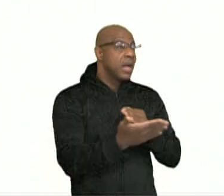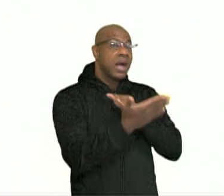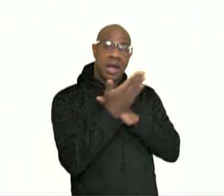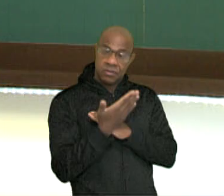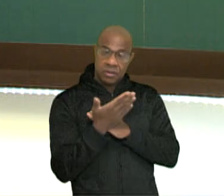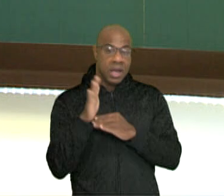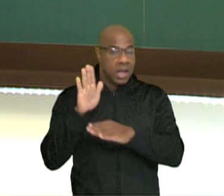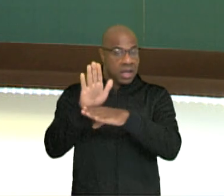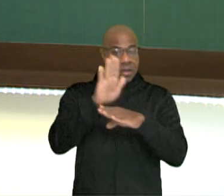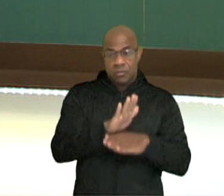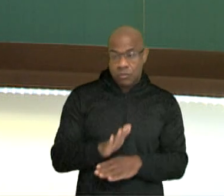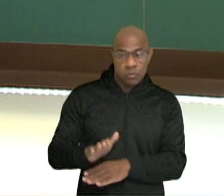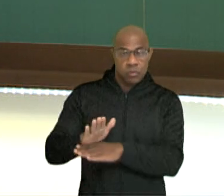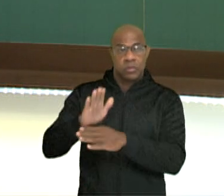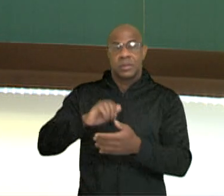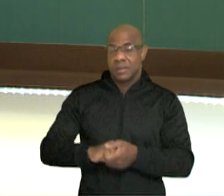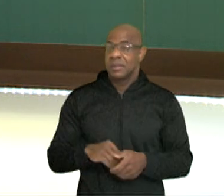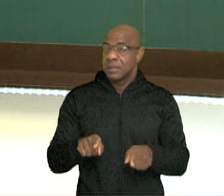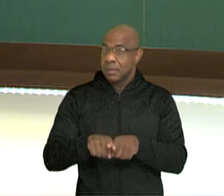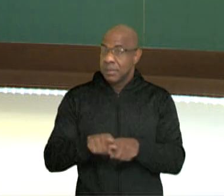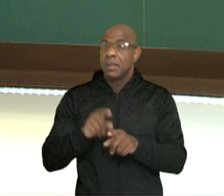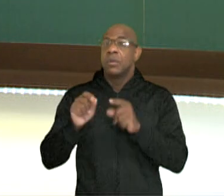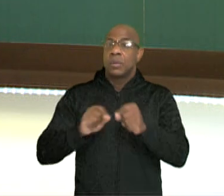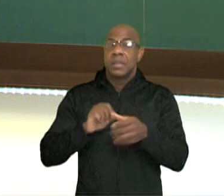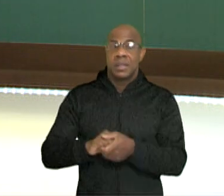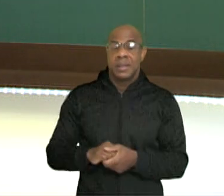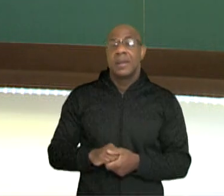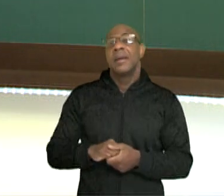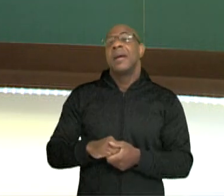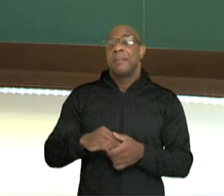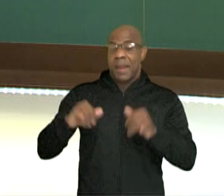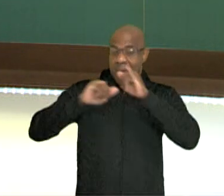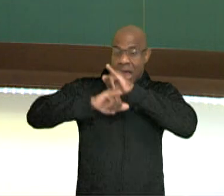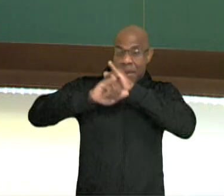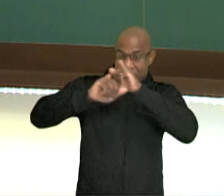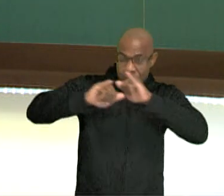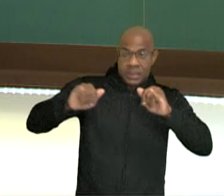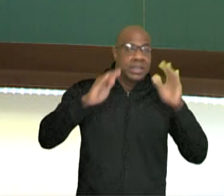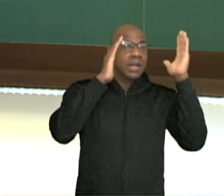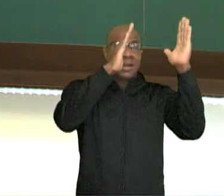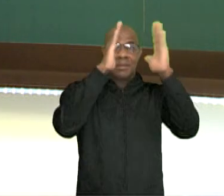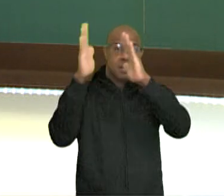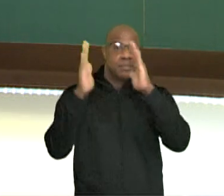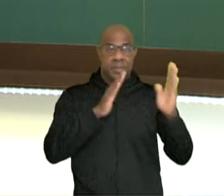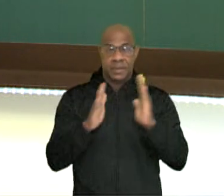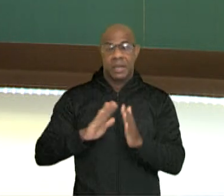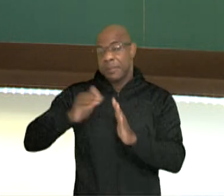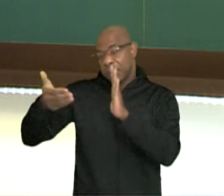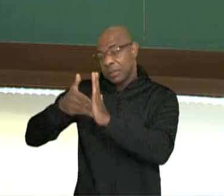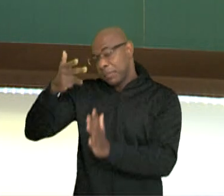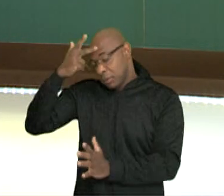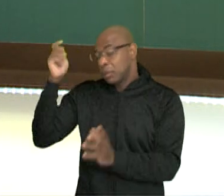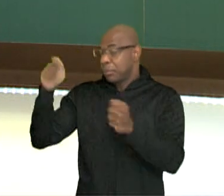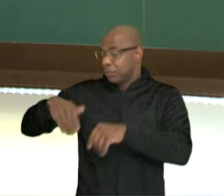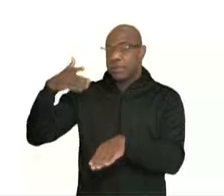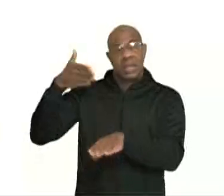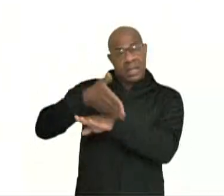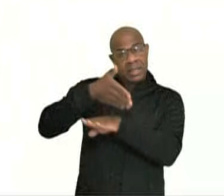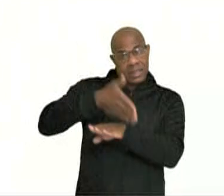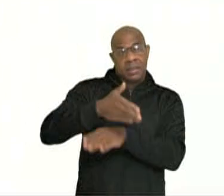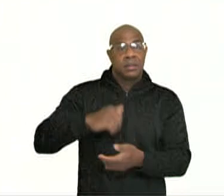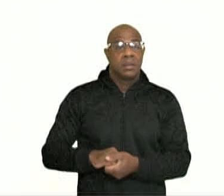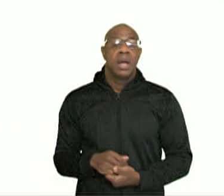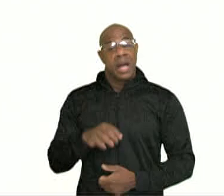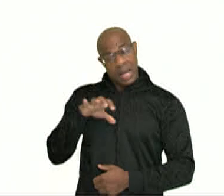levar os livros até um local onde toda a comunidade poderia ter acesso. Dessa forma,